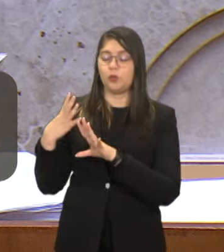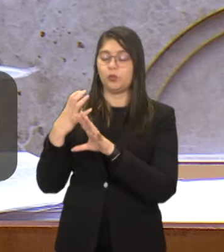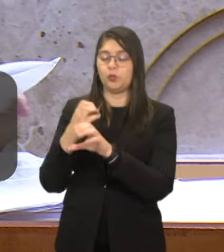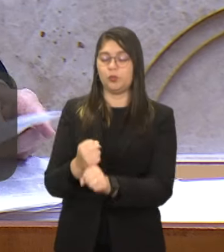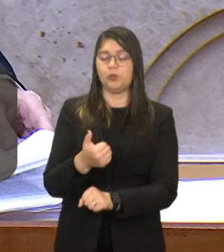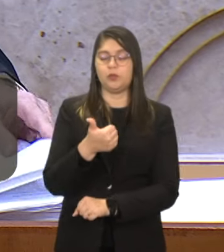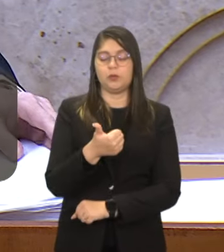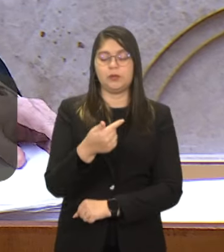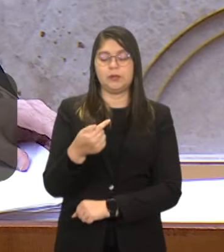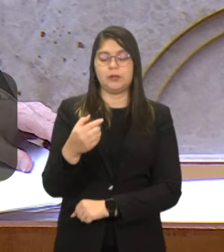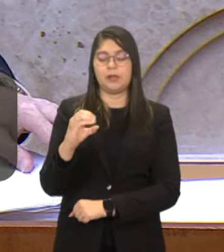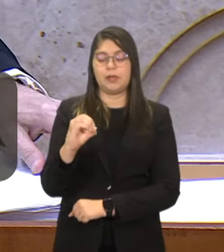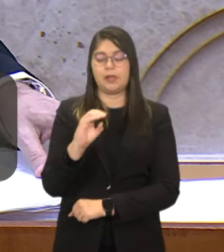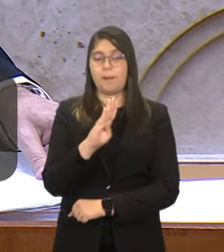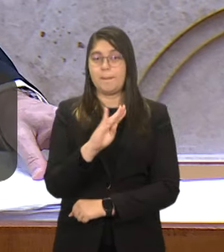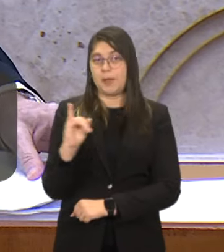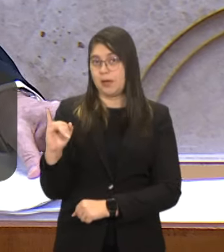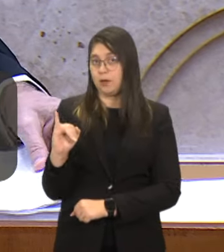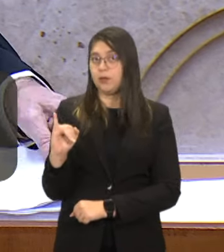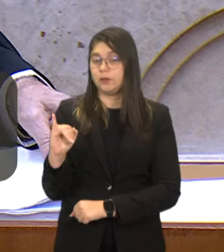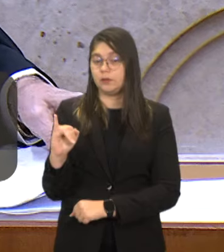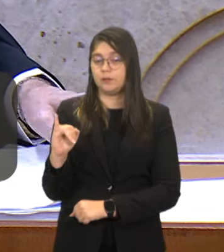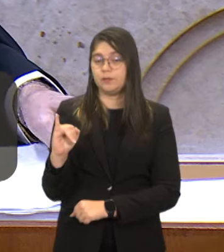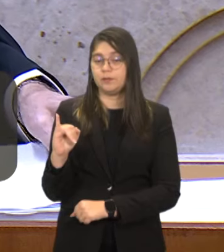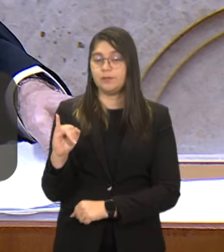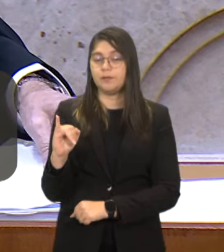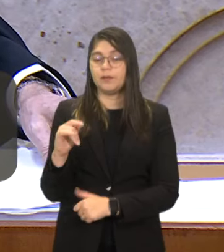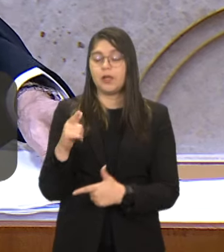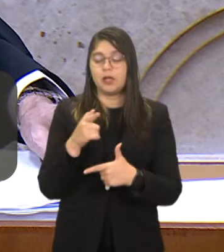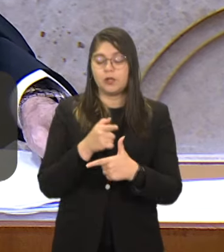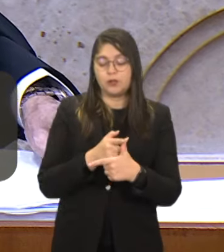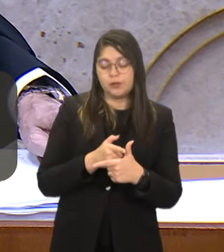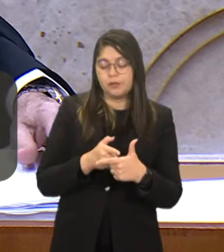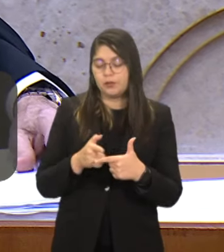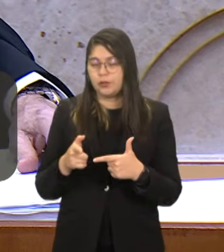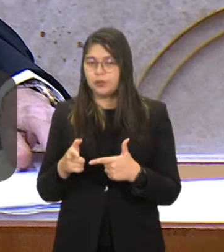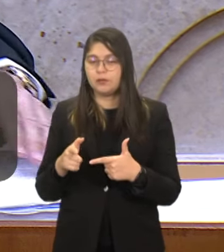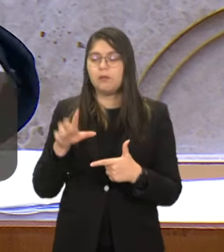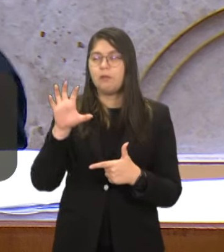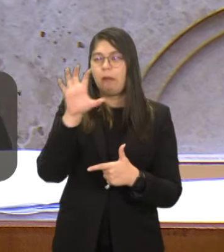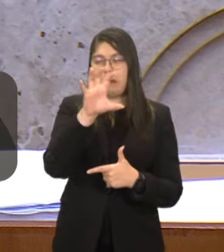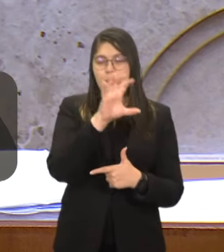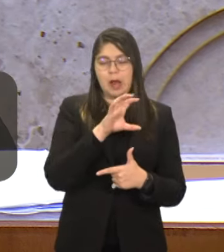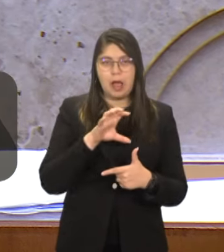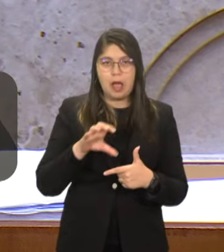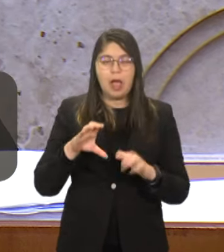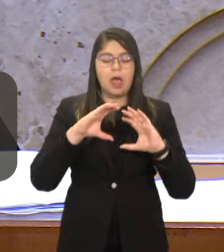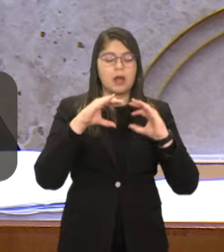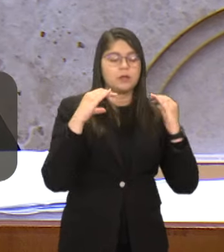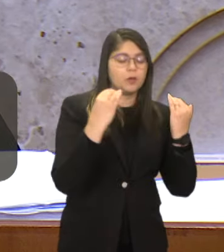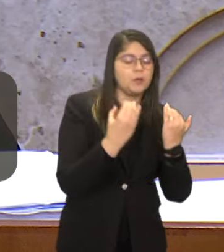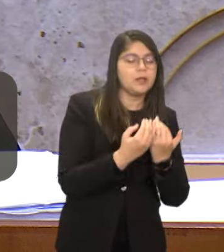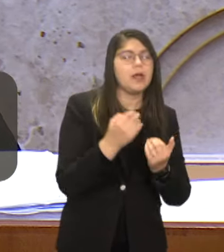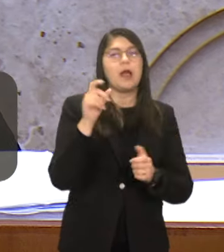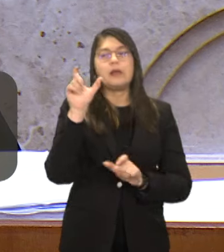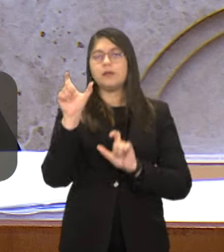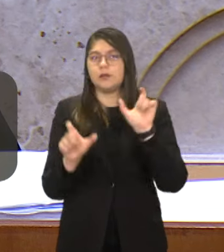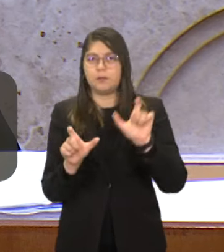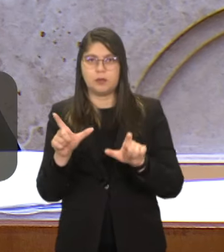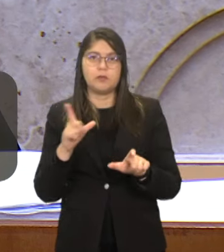170 bilhões, dividido pelas diferentes áreas, comunidades e pessoas